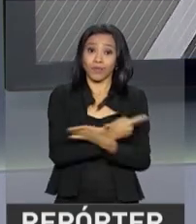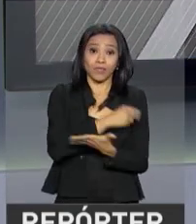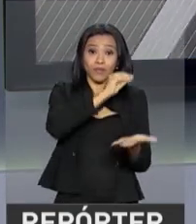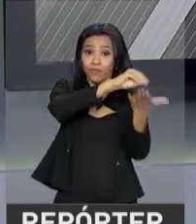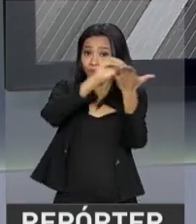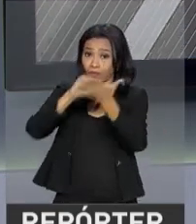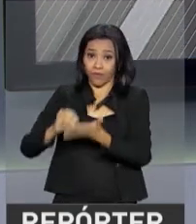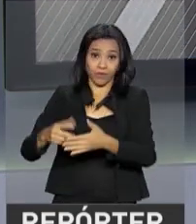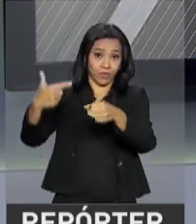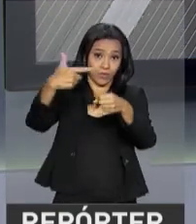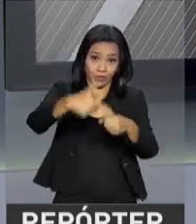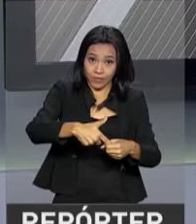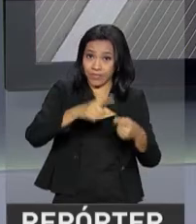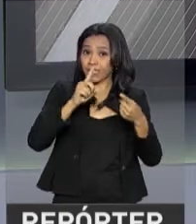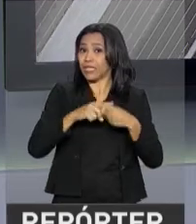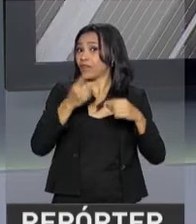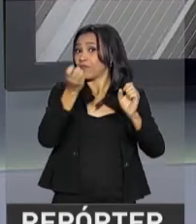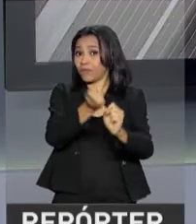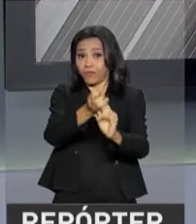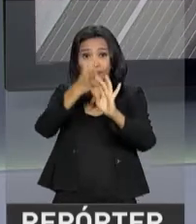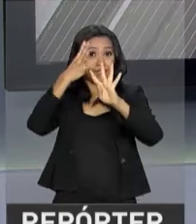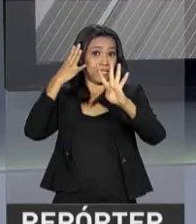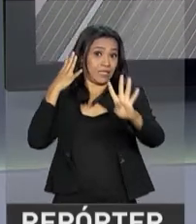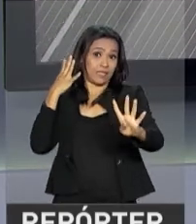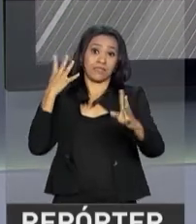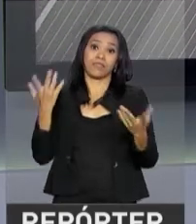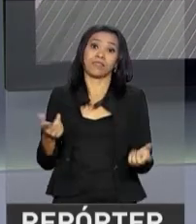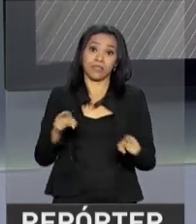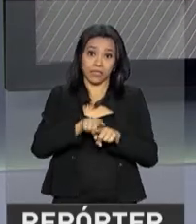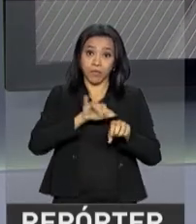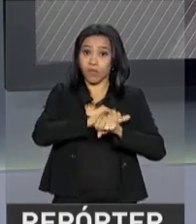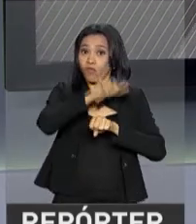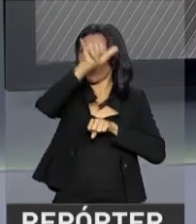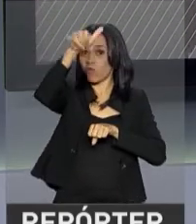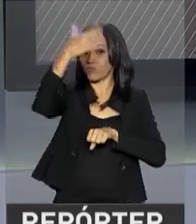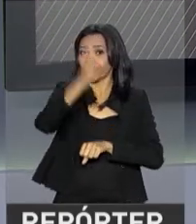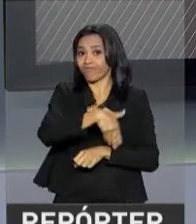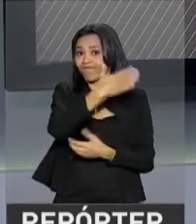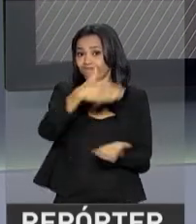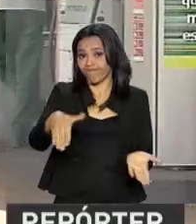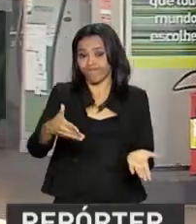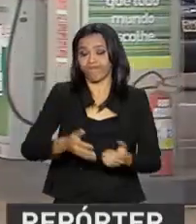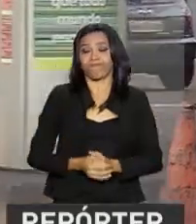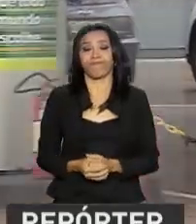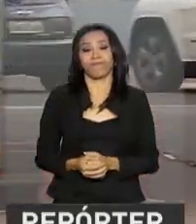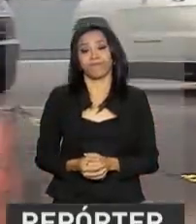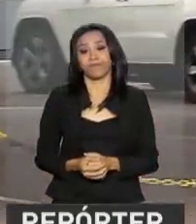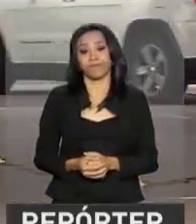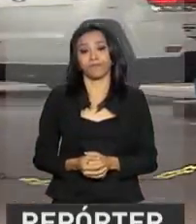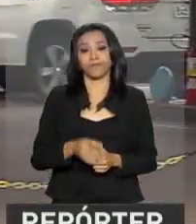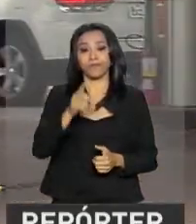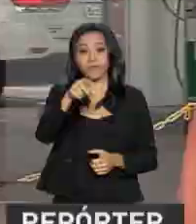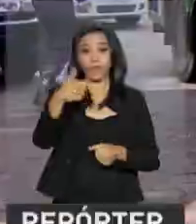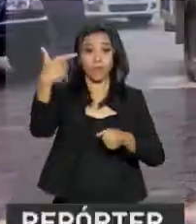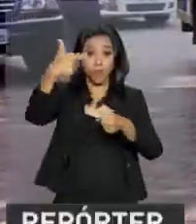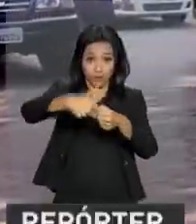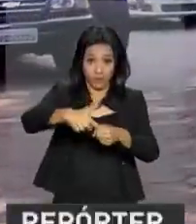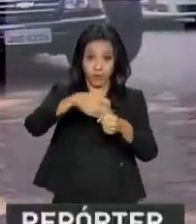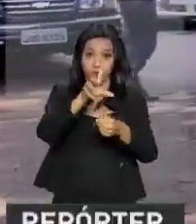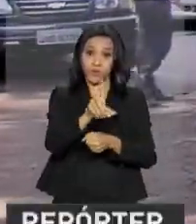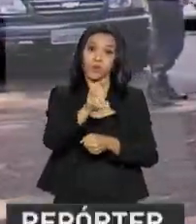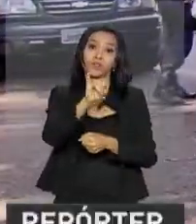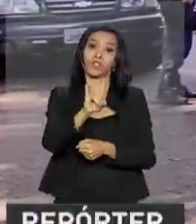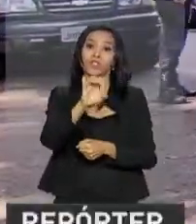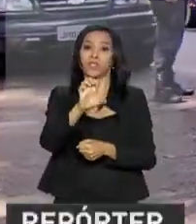vários setores filas em postos de combustíveis e vôos cancelados o preço do diesel terá redução